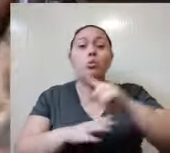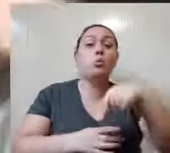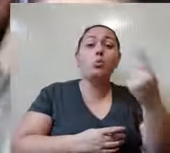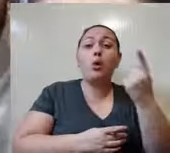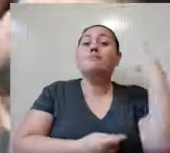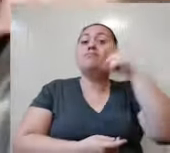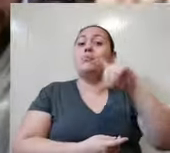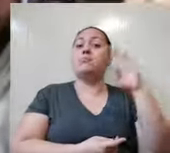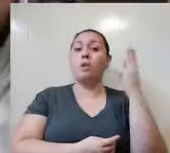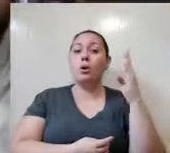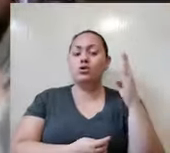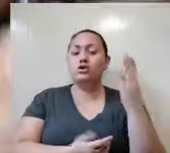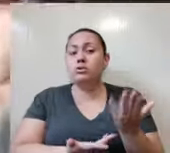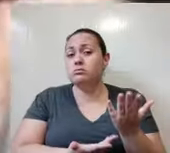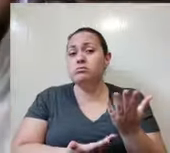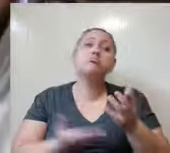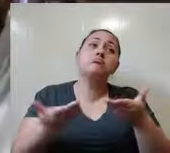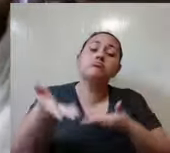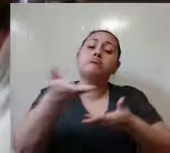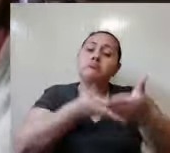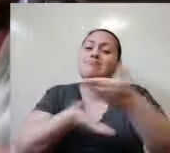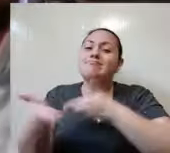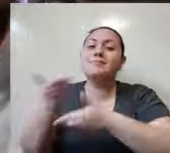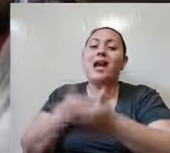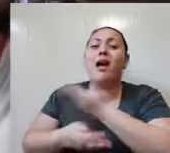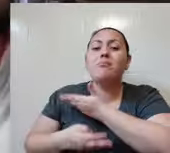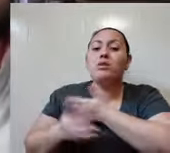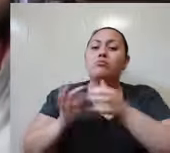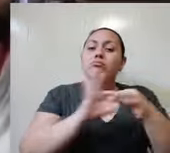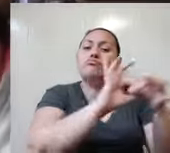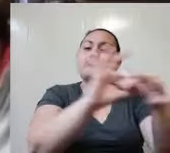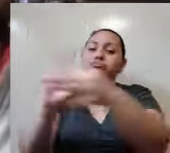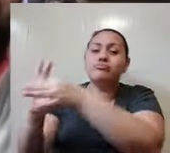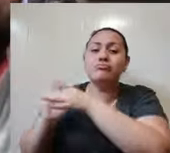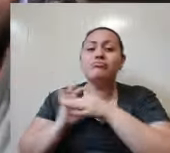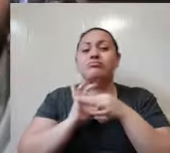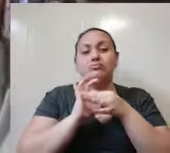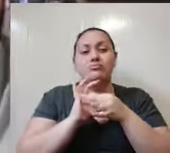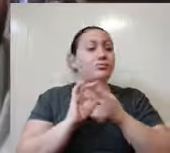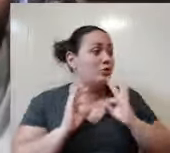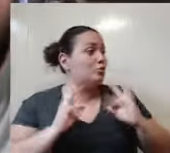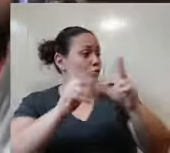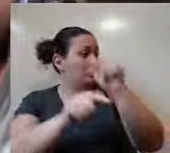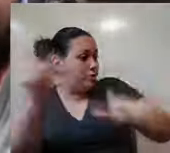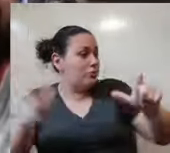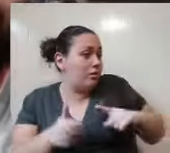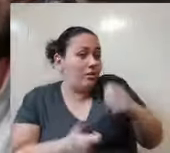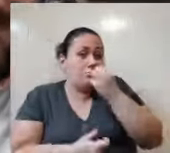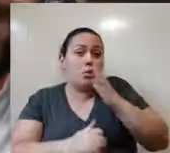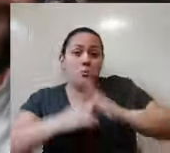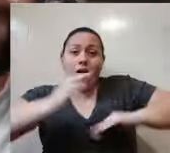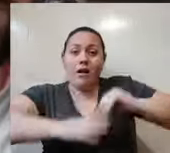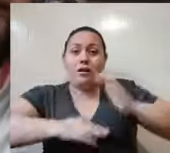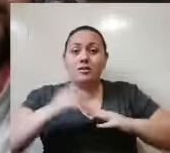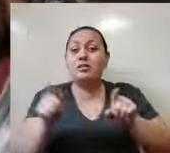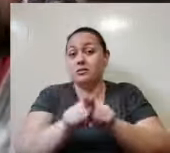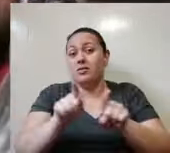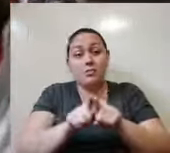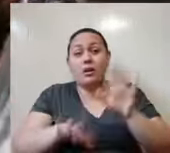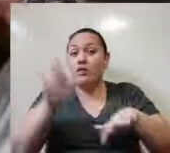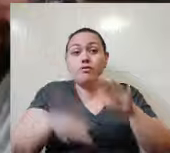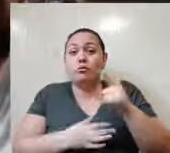gente vai fazendo amigos e formando uma rede que pode dar conta de tudo. E todo mundo é bom em alguma coisa, assim como todo mundo não vai ser